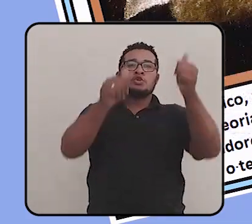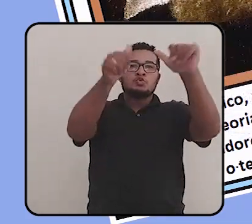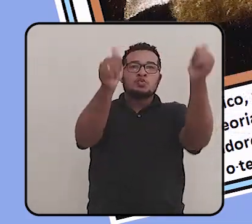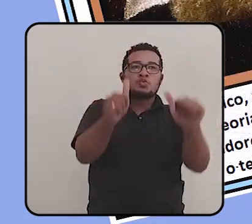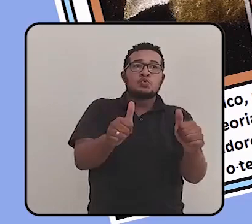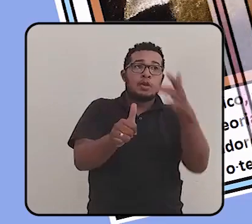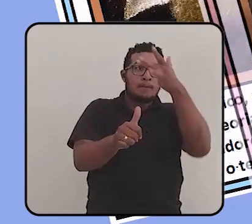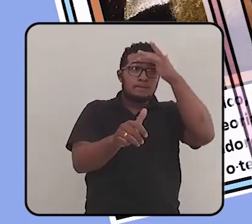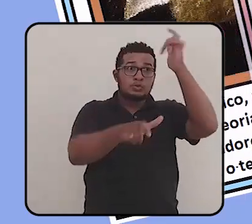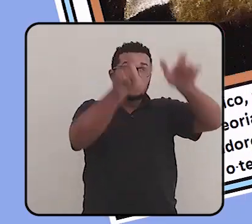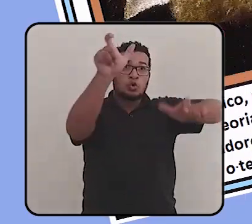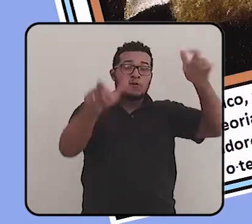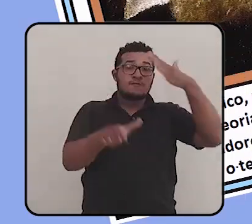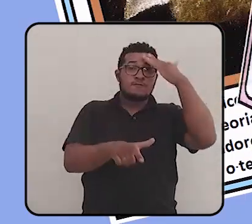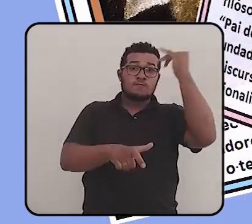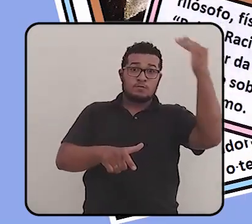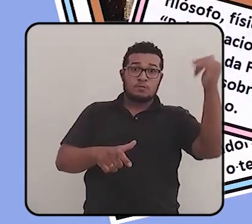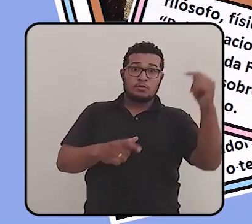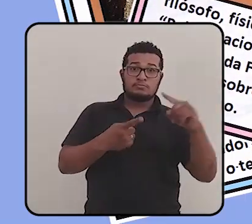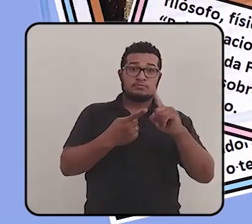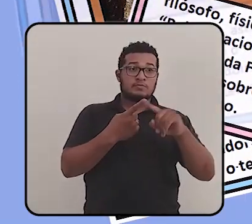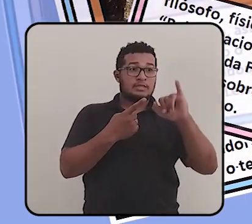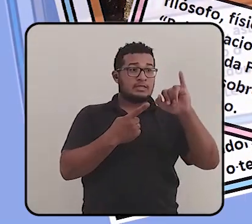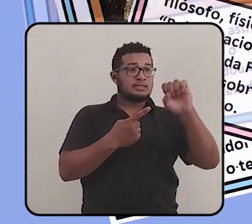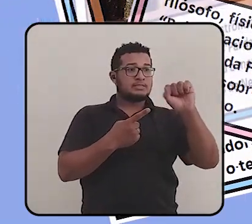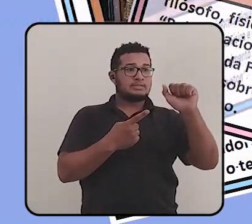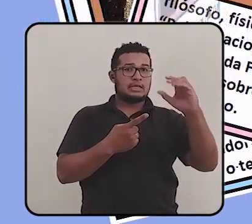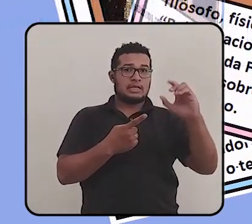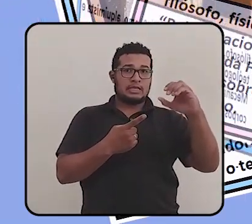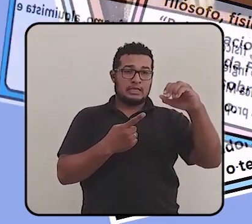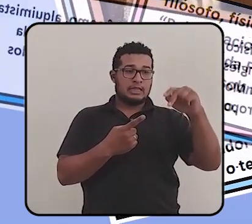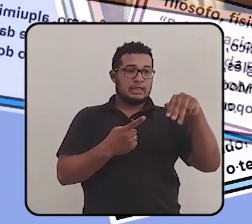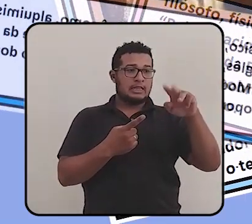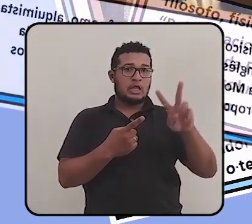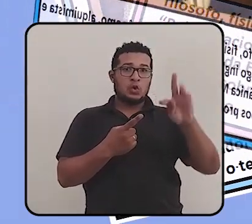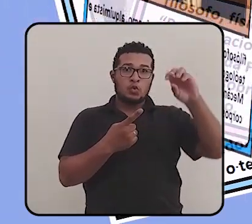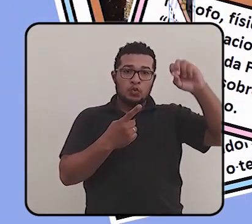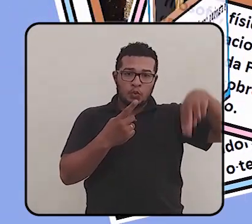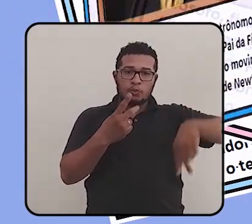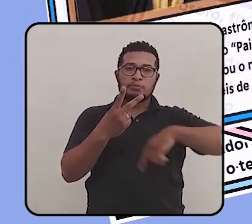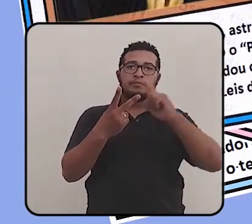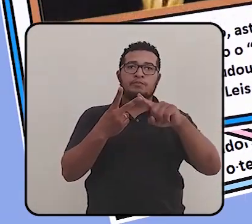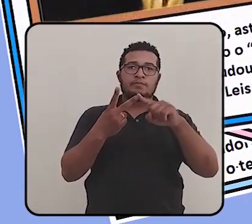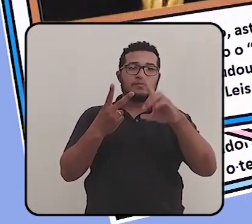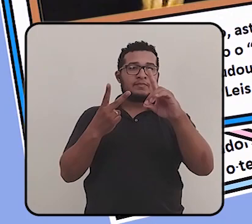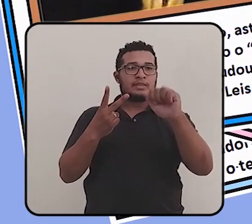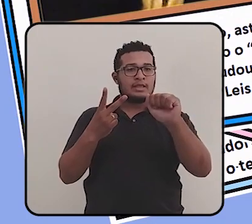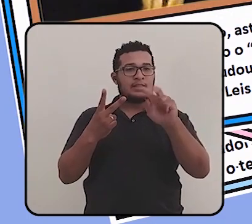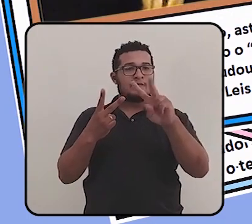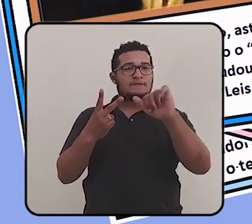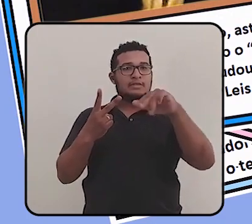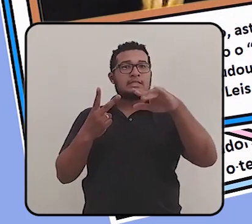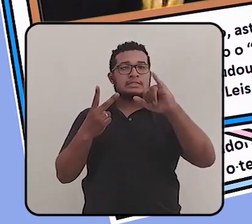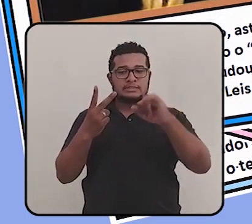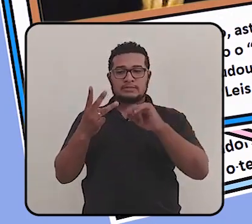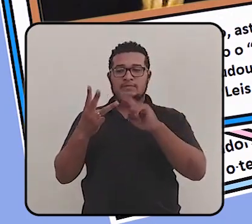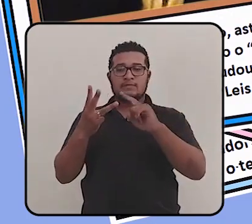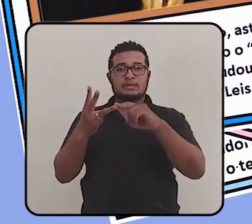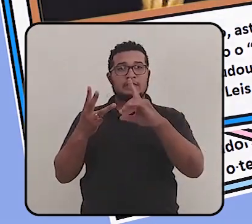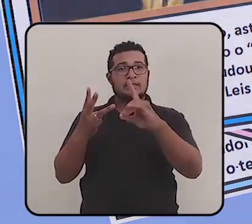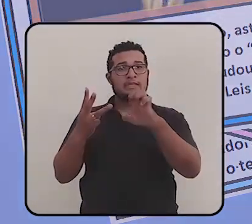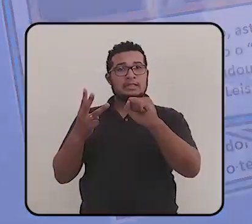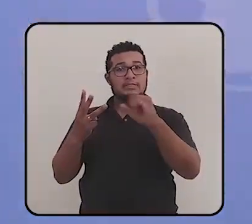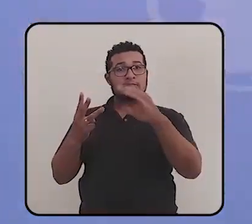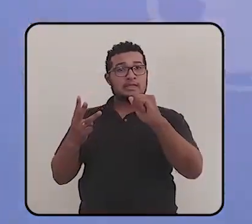nós temos que leonardo dá vinte nós temos rediscar nós temos andré vesalius nós temos diversos desses homens que trouxeram